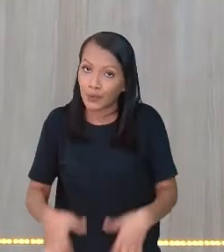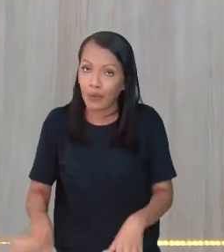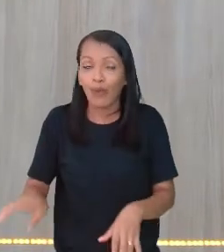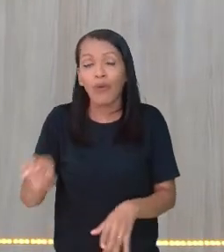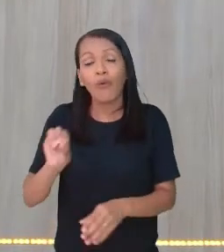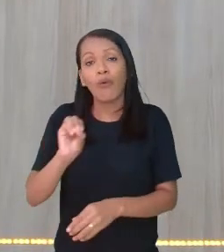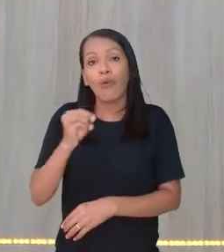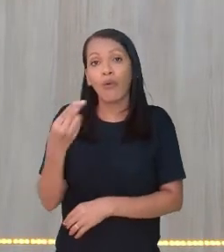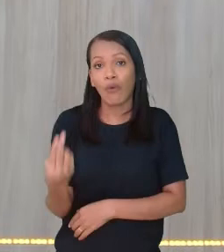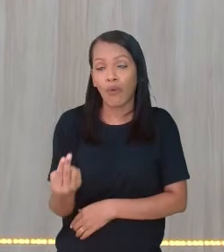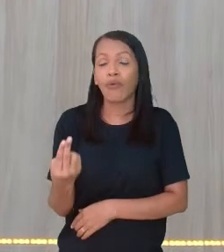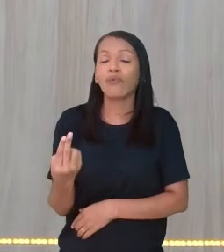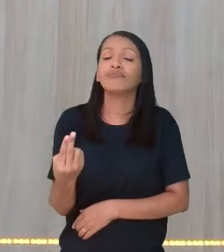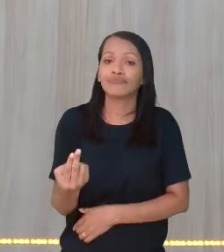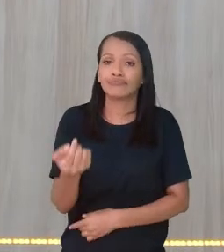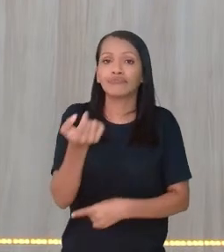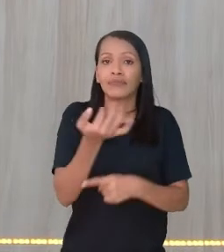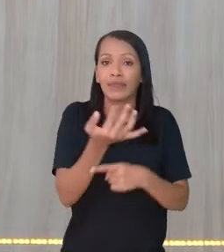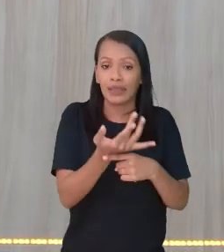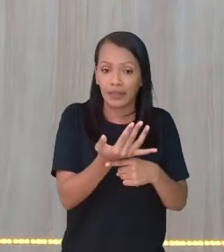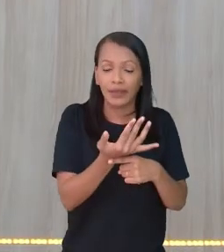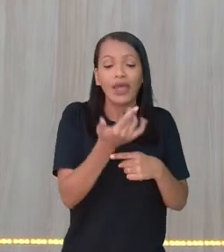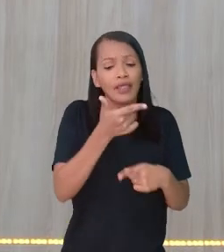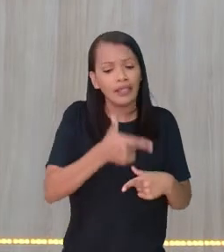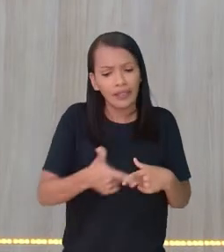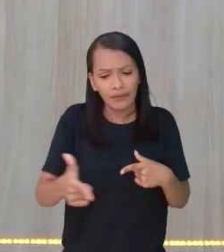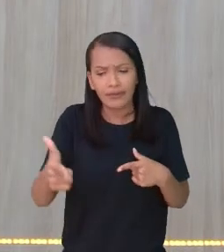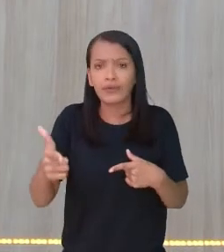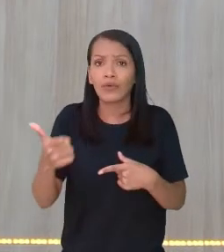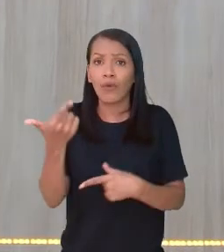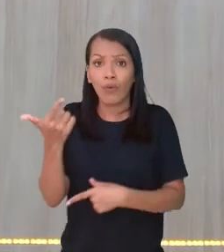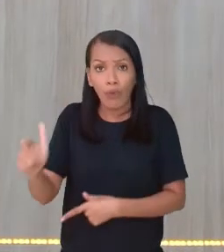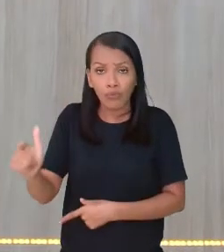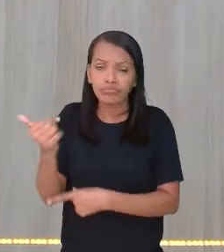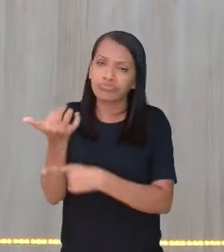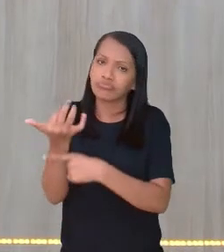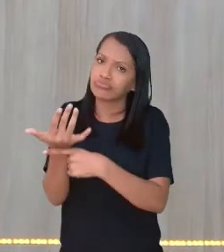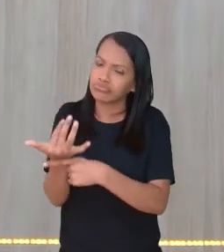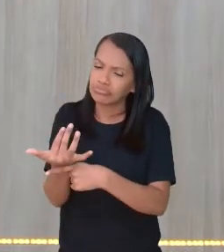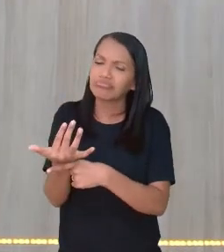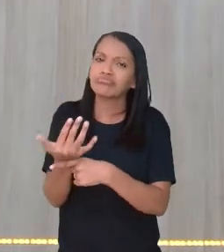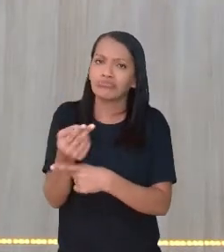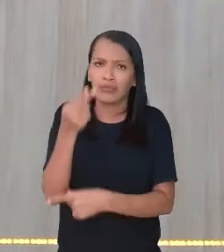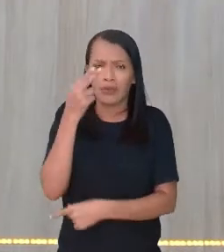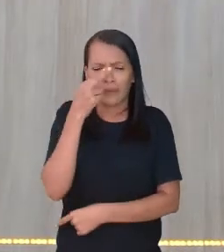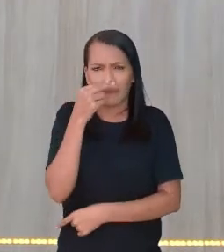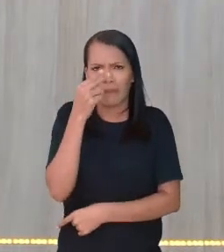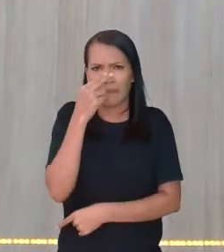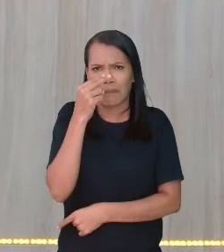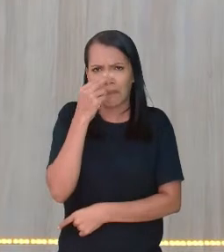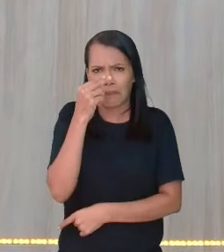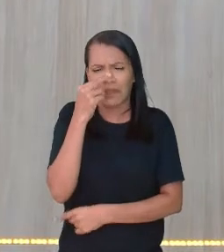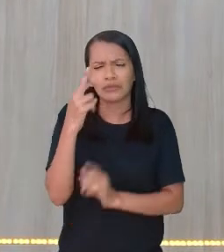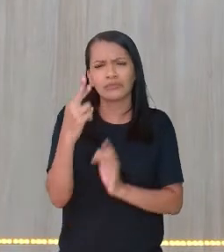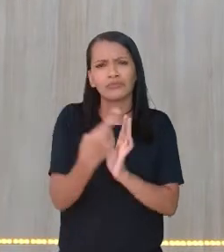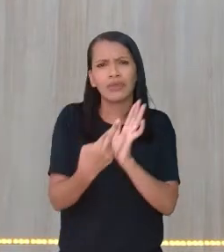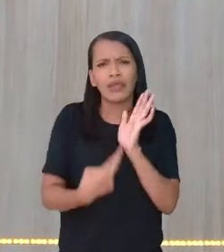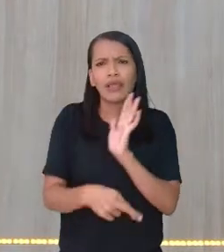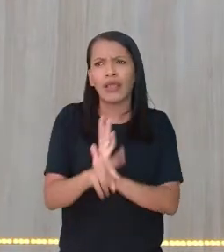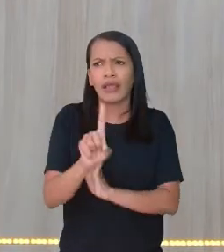uma fração dividido por outra fração. Você vai seguir aí o mesmo caso, a mesma regra que